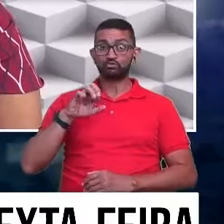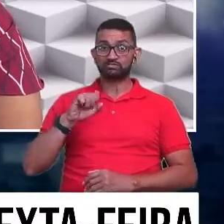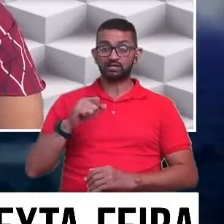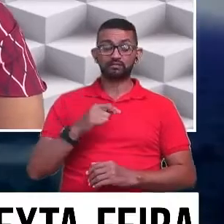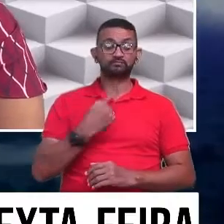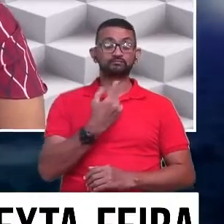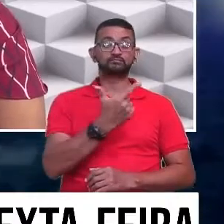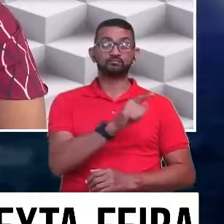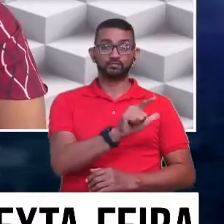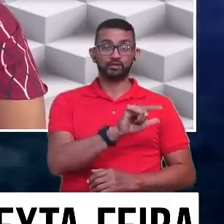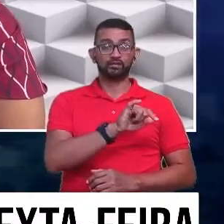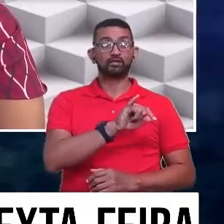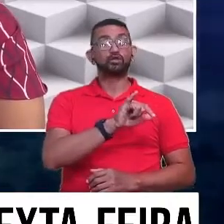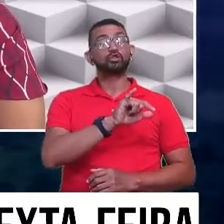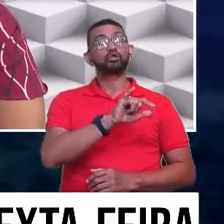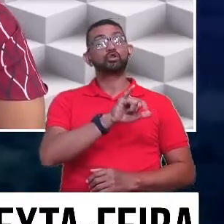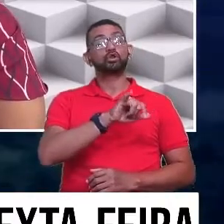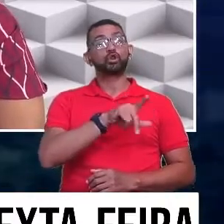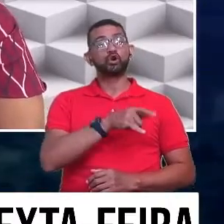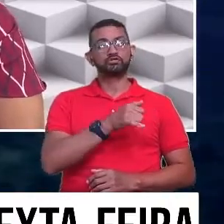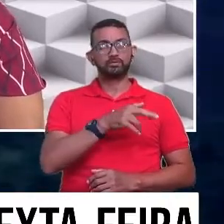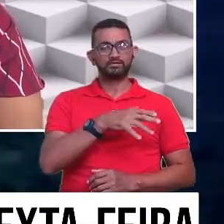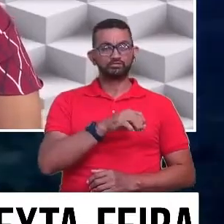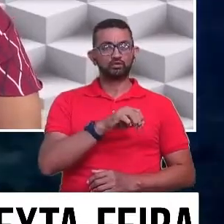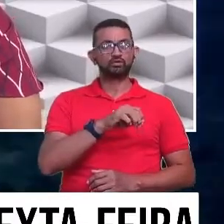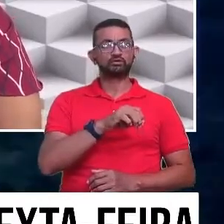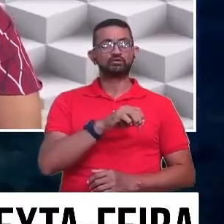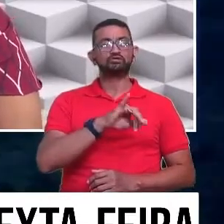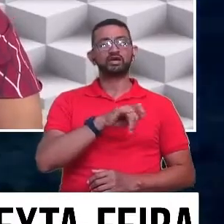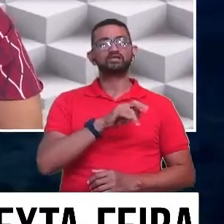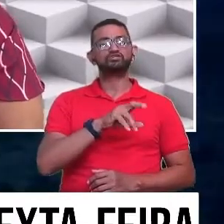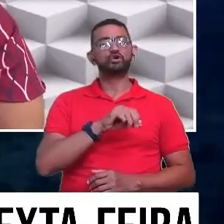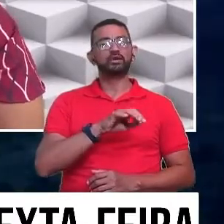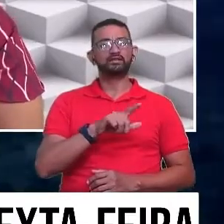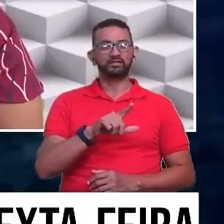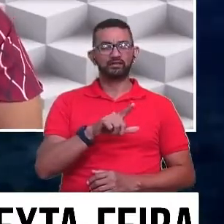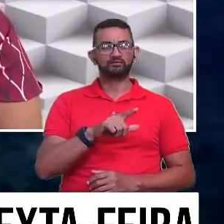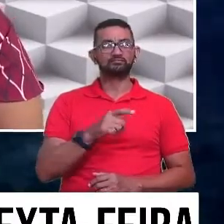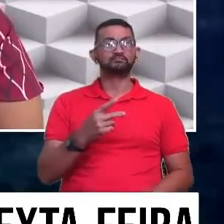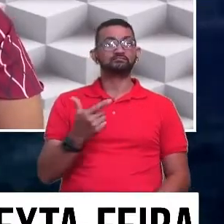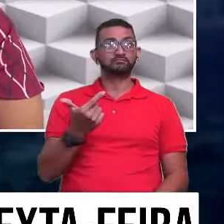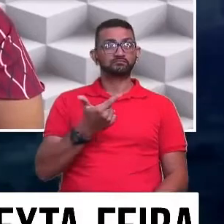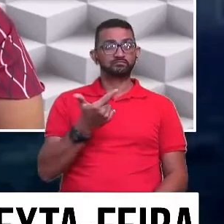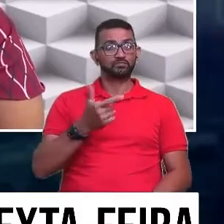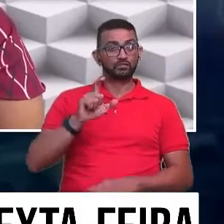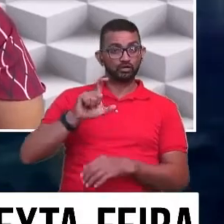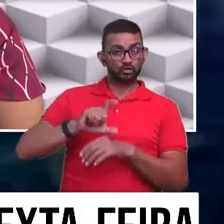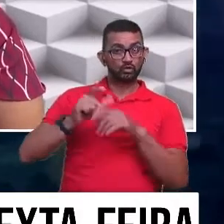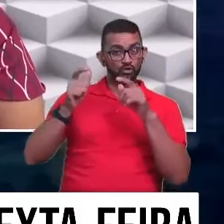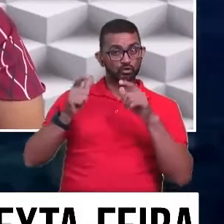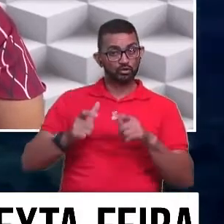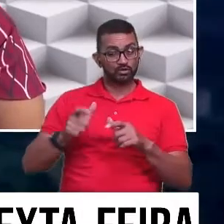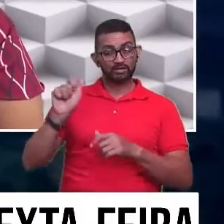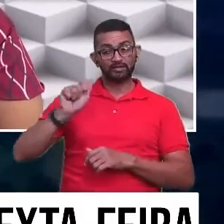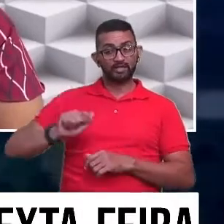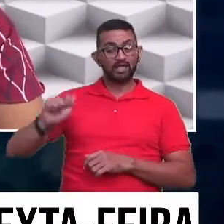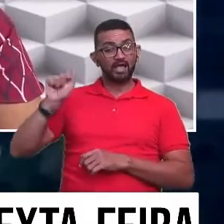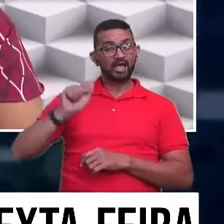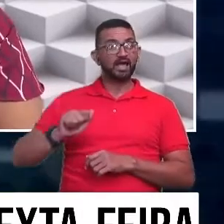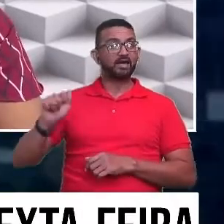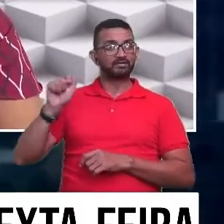bairro Jussara e na loja maçônica Dom Pedro e no Jardim Oriental vacinação em segunda dose para o público em geral